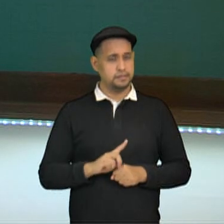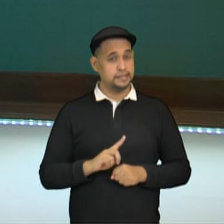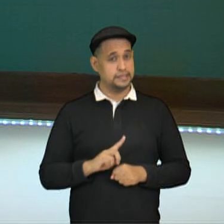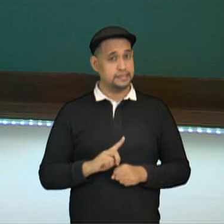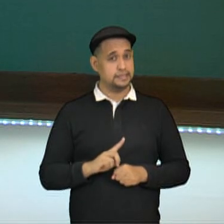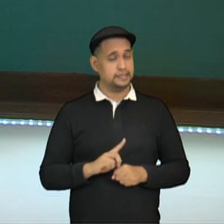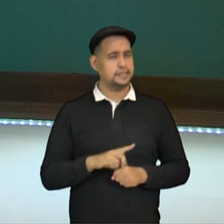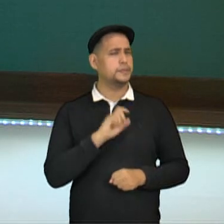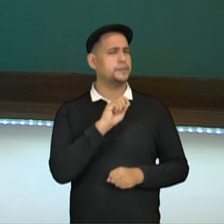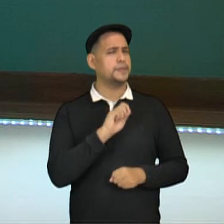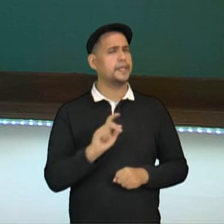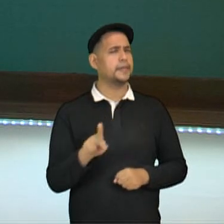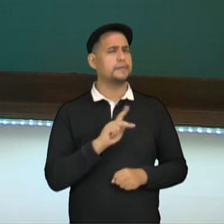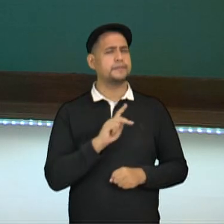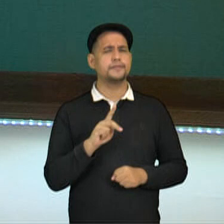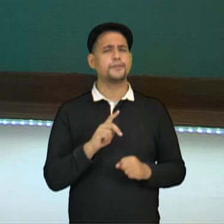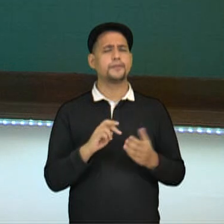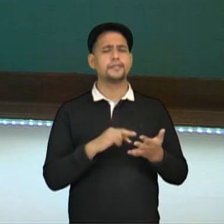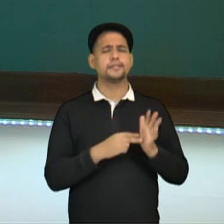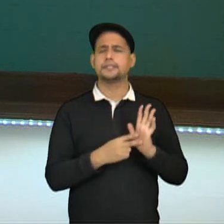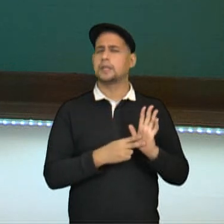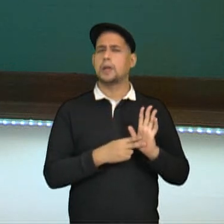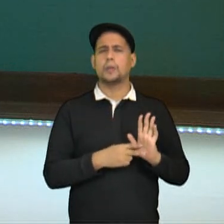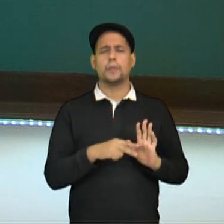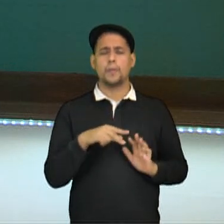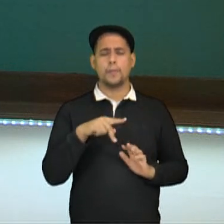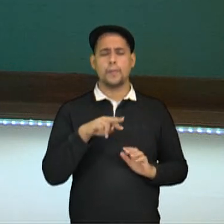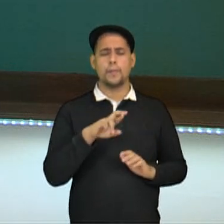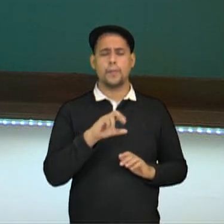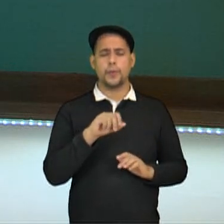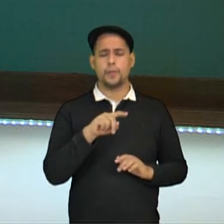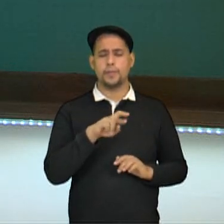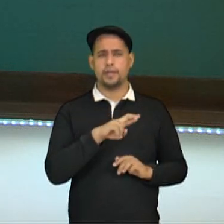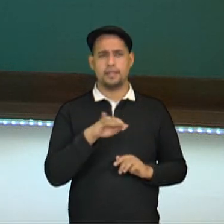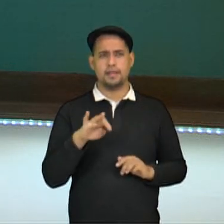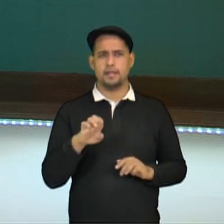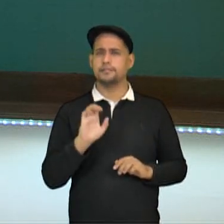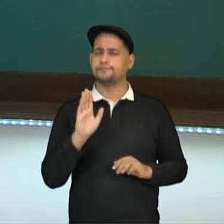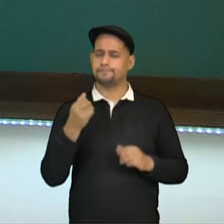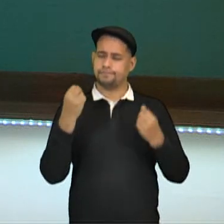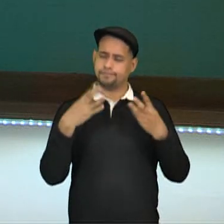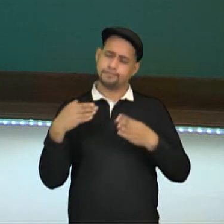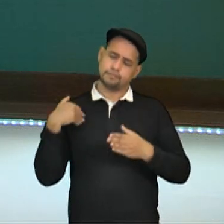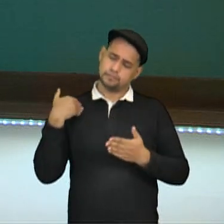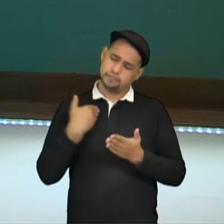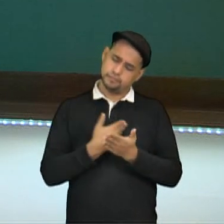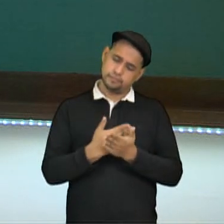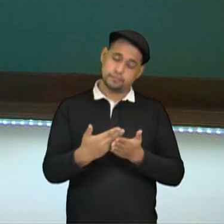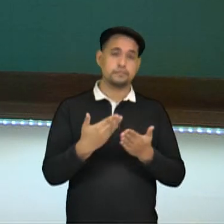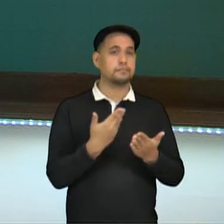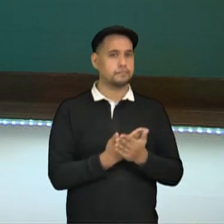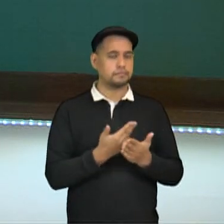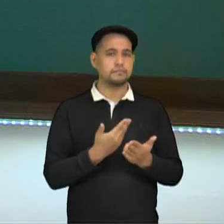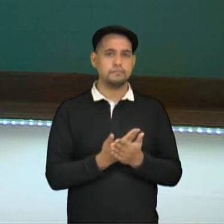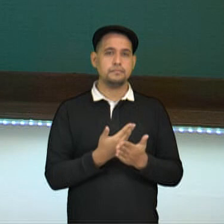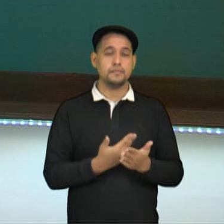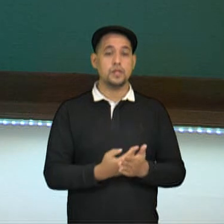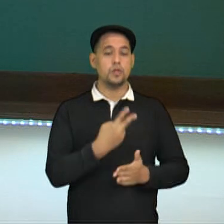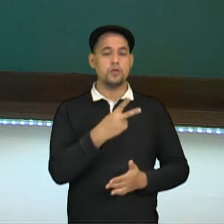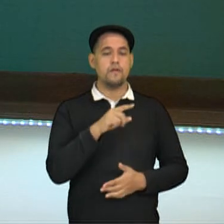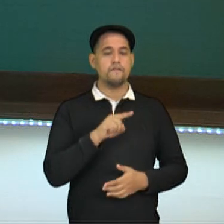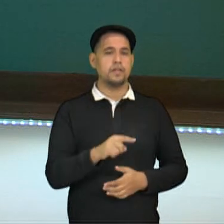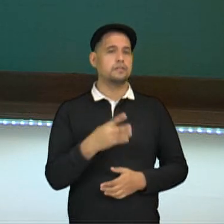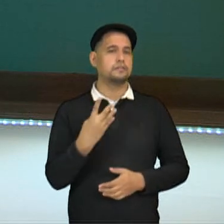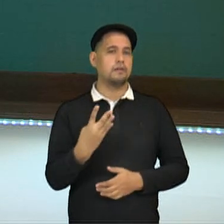Ai, ai, ai, o que é propriedade comutativa? É o que a gente falou lá no início da aula. 2